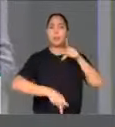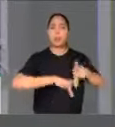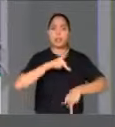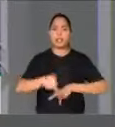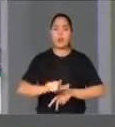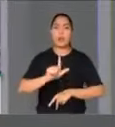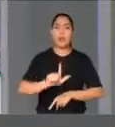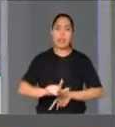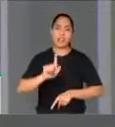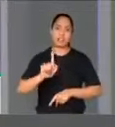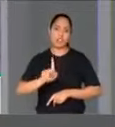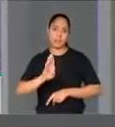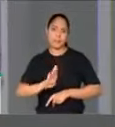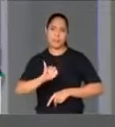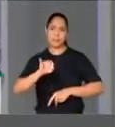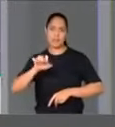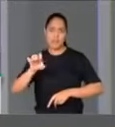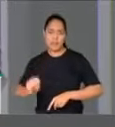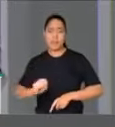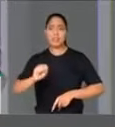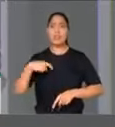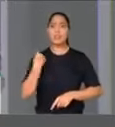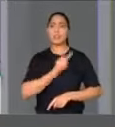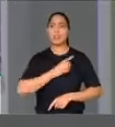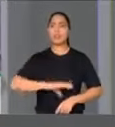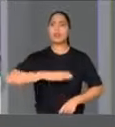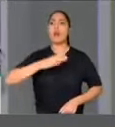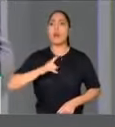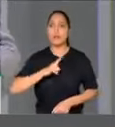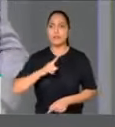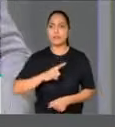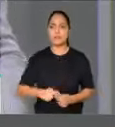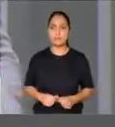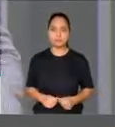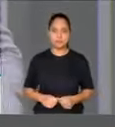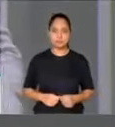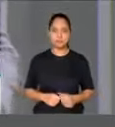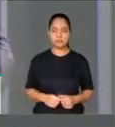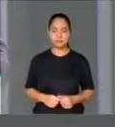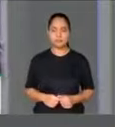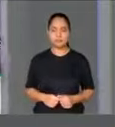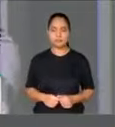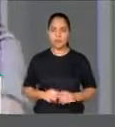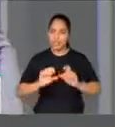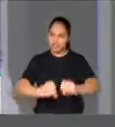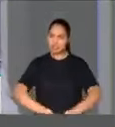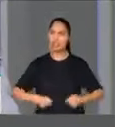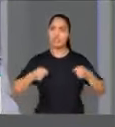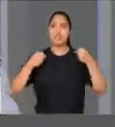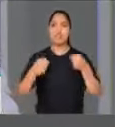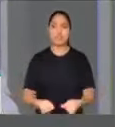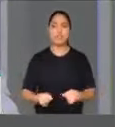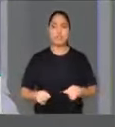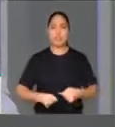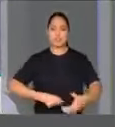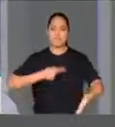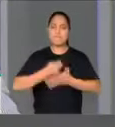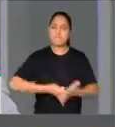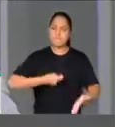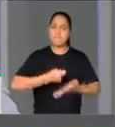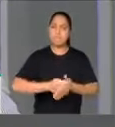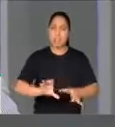dizer que nós temos coragem. defender a nossa luta, a